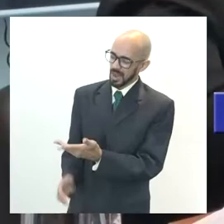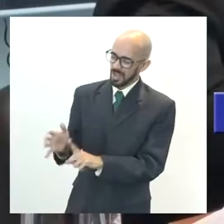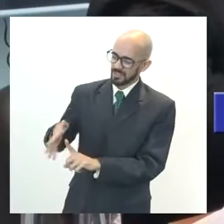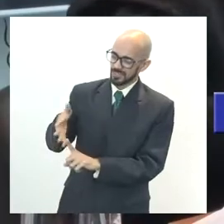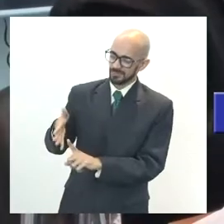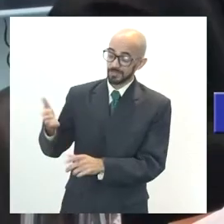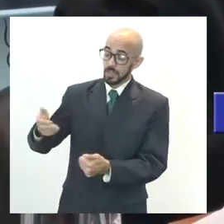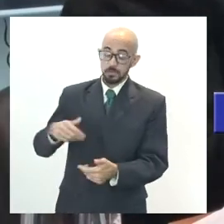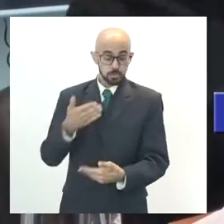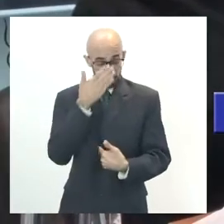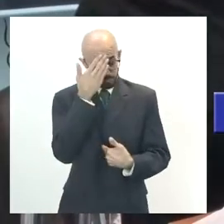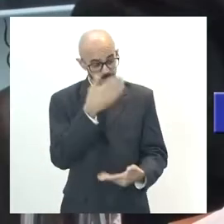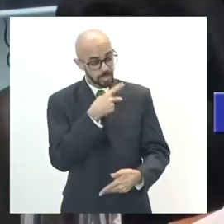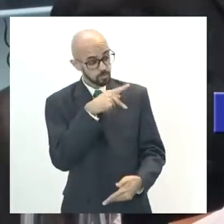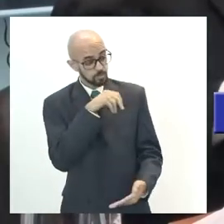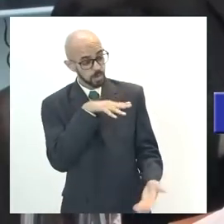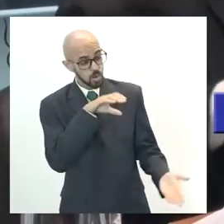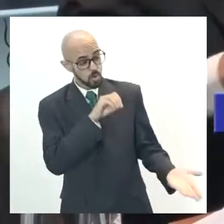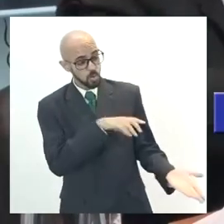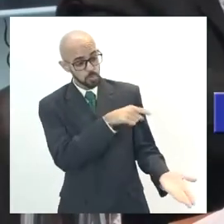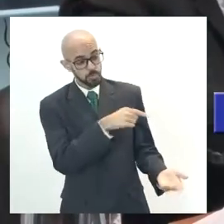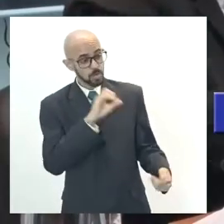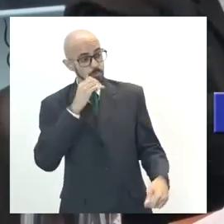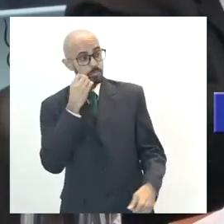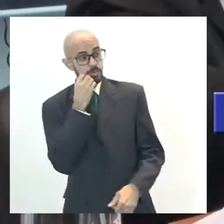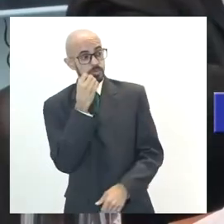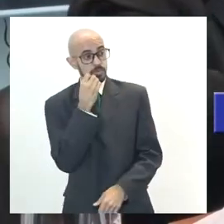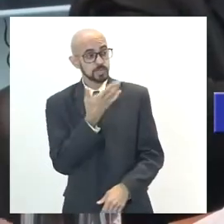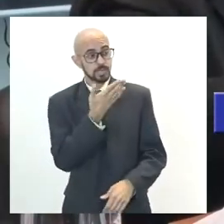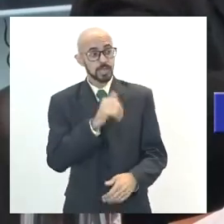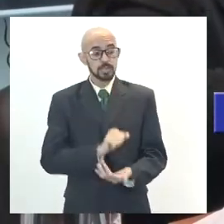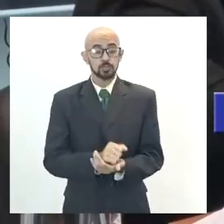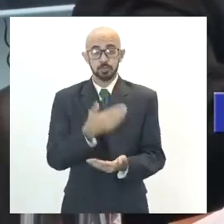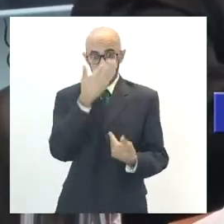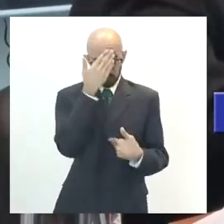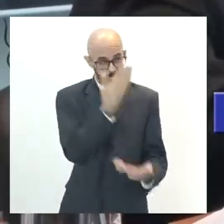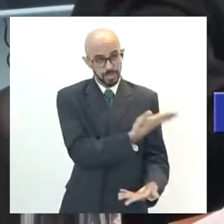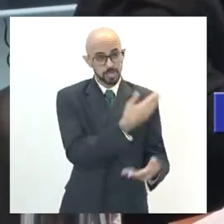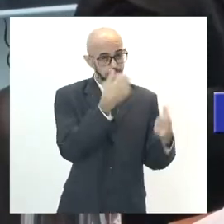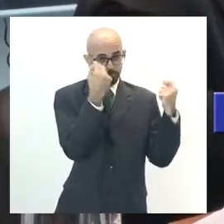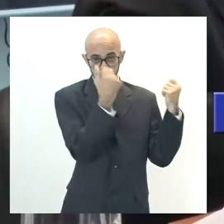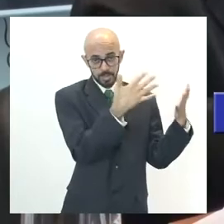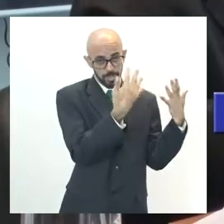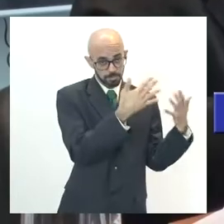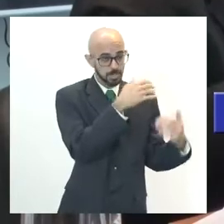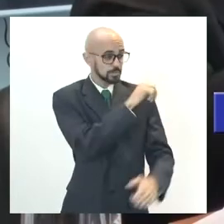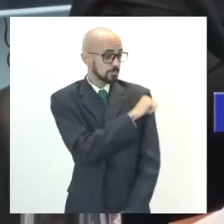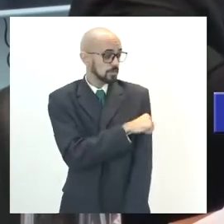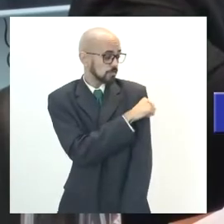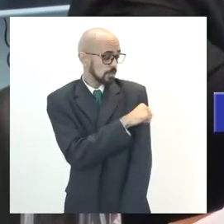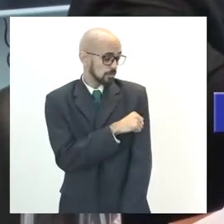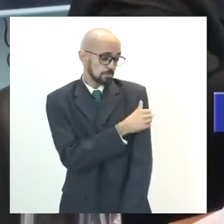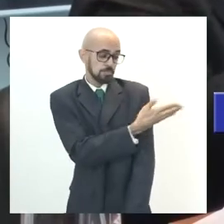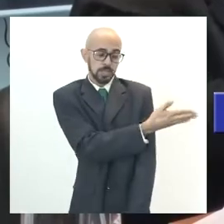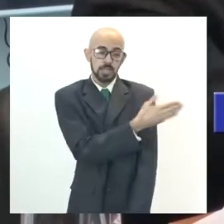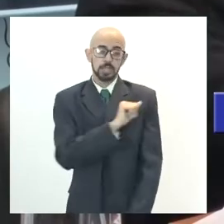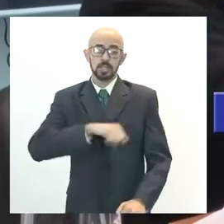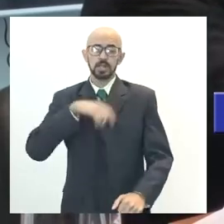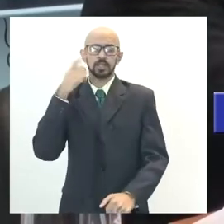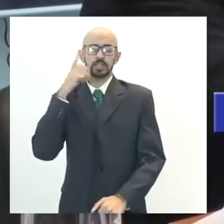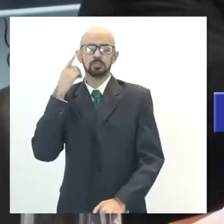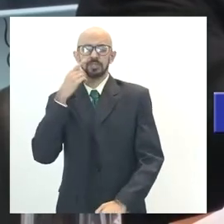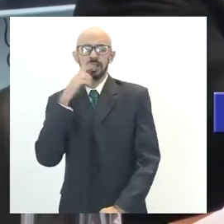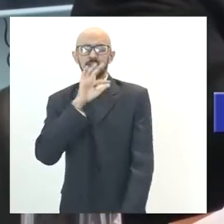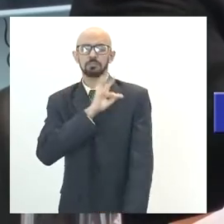obrigada Paula obrigado pela oportunidade meu querido e parabenizar enfermeira Rejane pela sua fala deputada